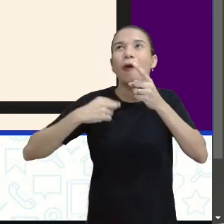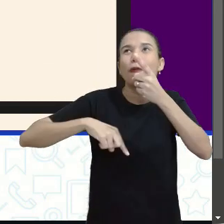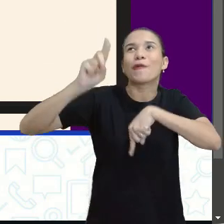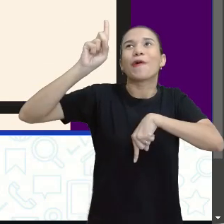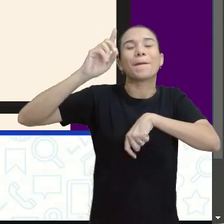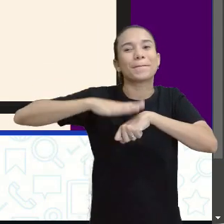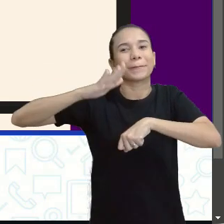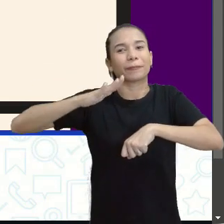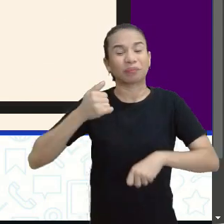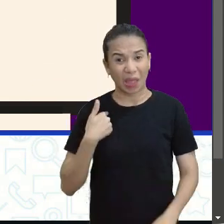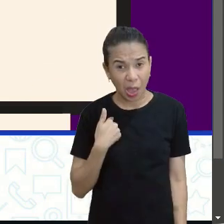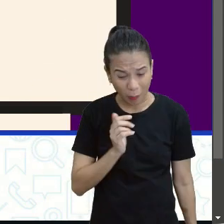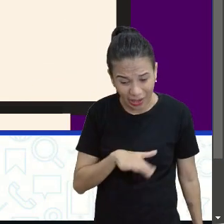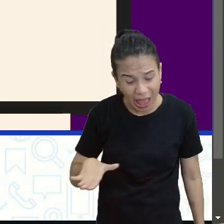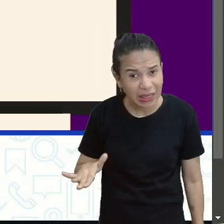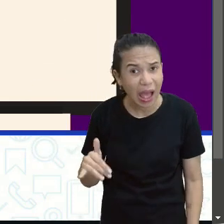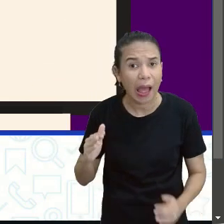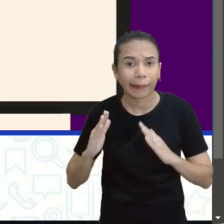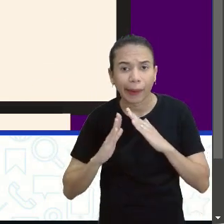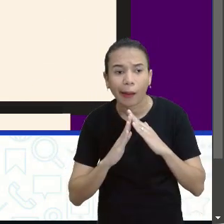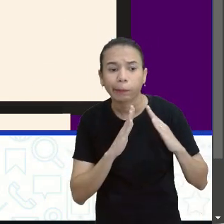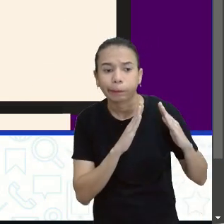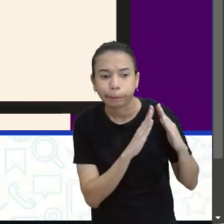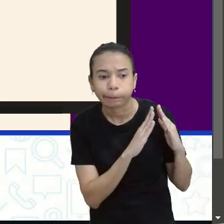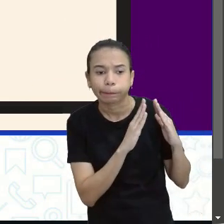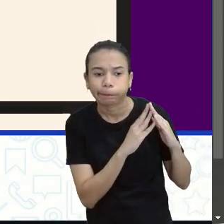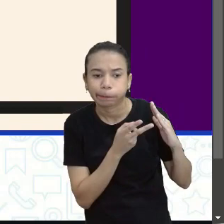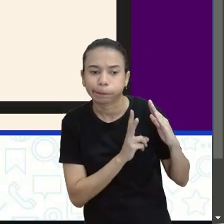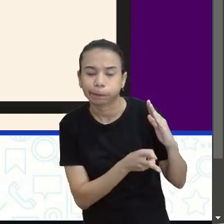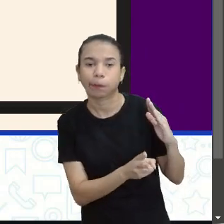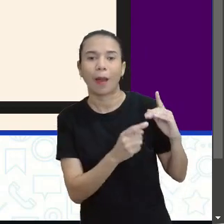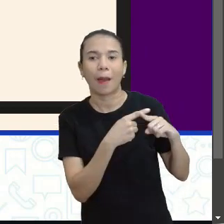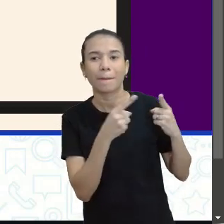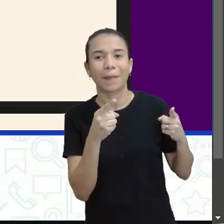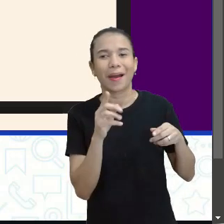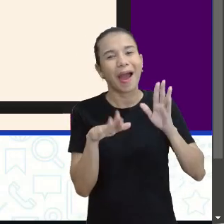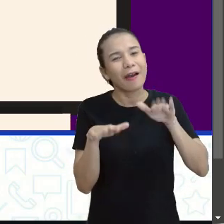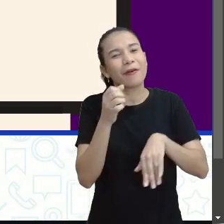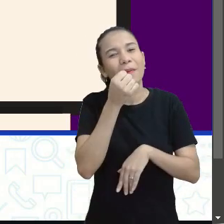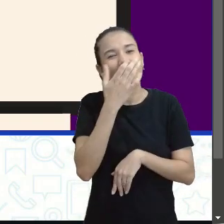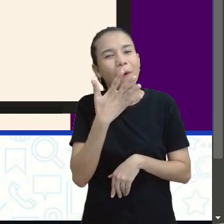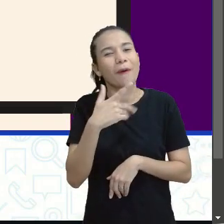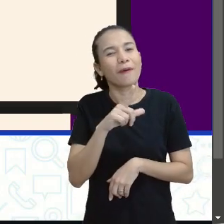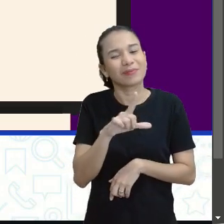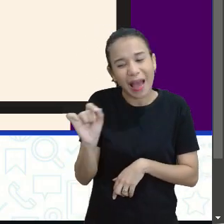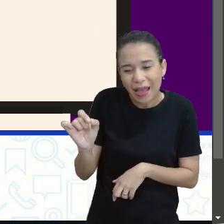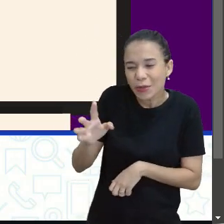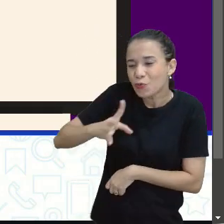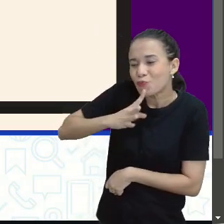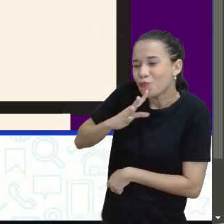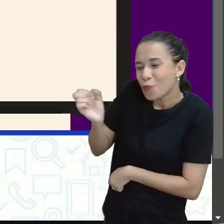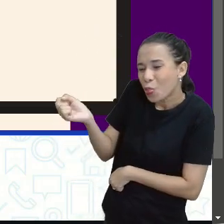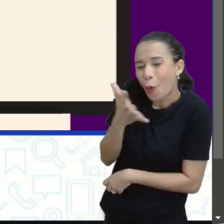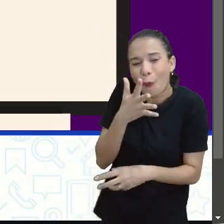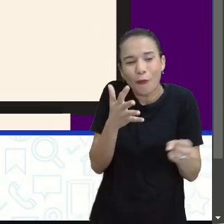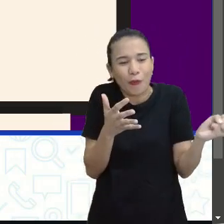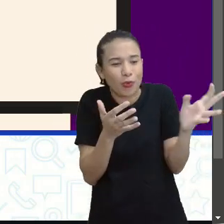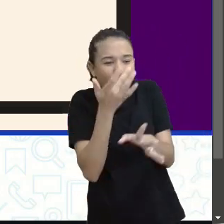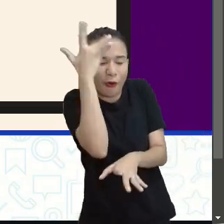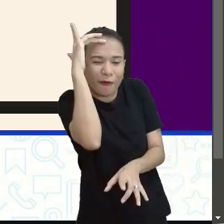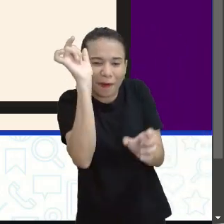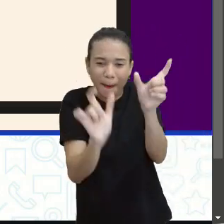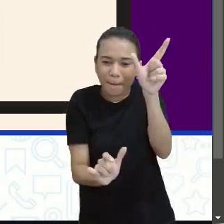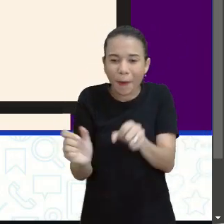era pequeno, eu não saía muito de casa. Mas, às vezes, é bom sair, conhecer novos lugares, conhecer novas pessoas.